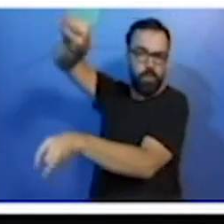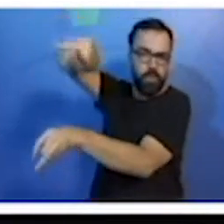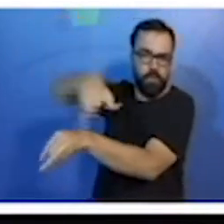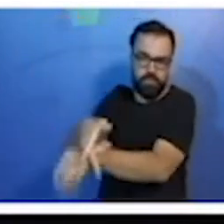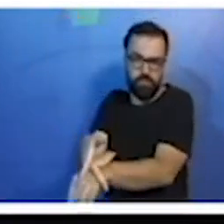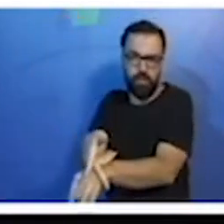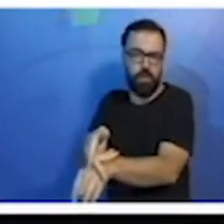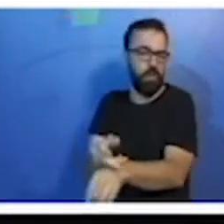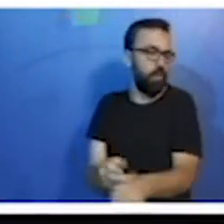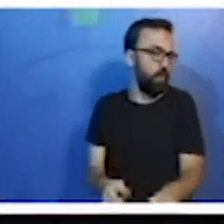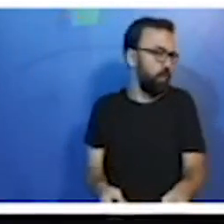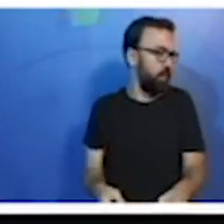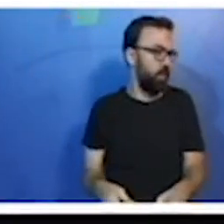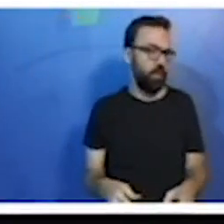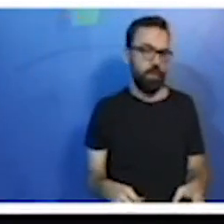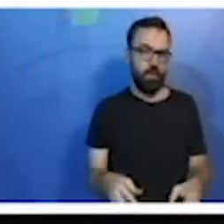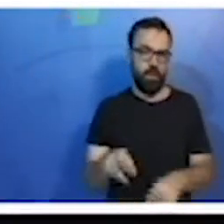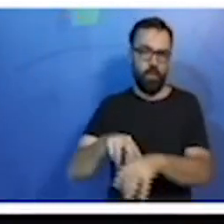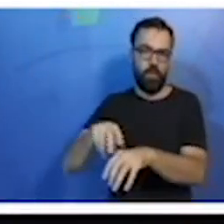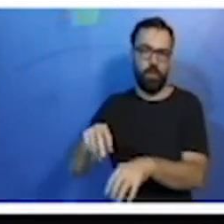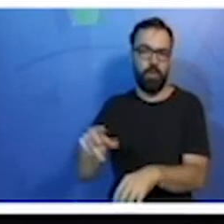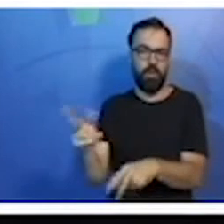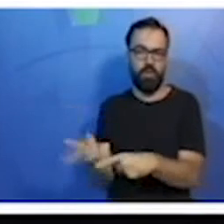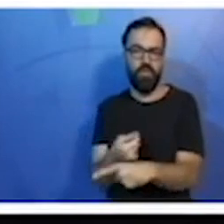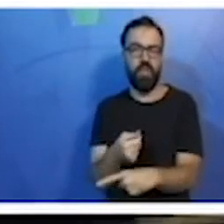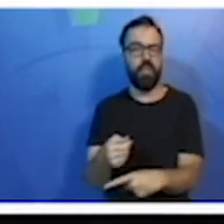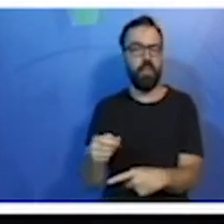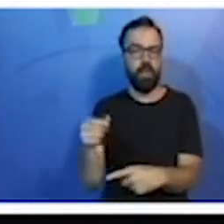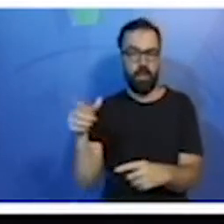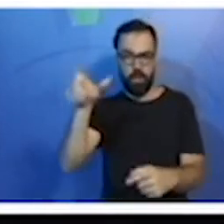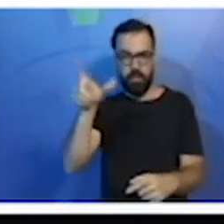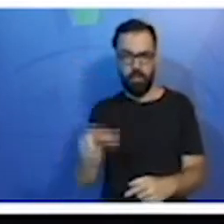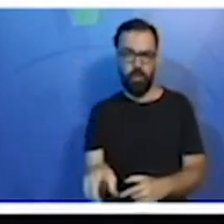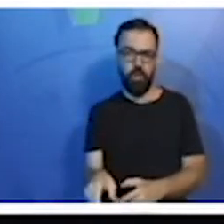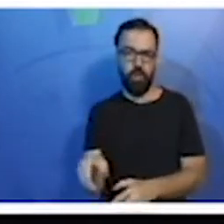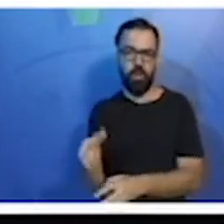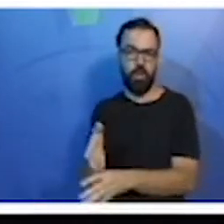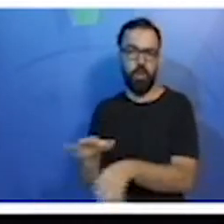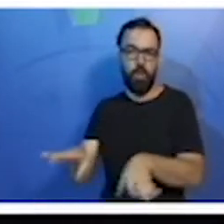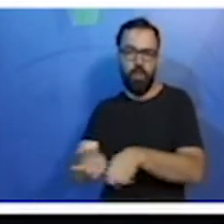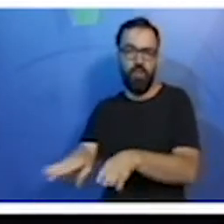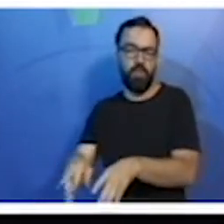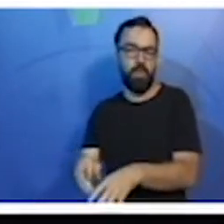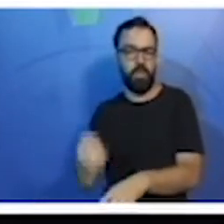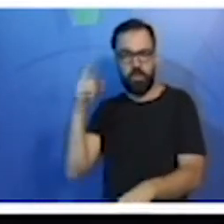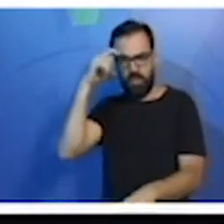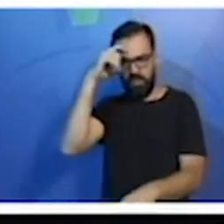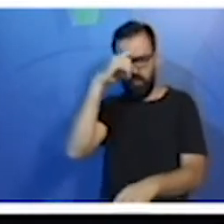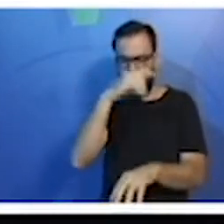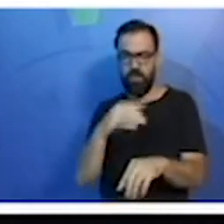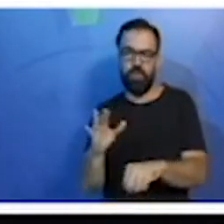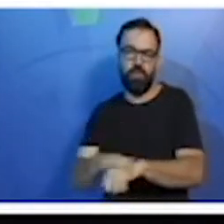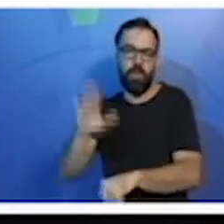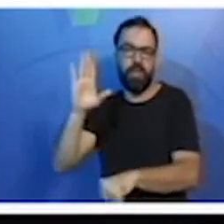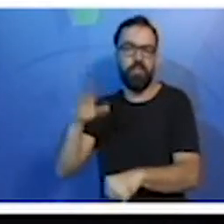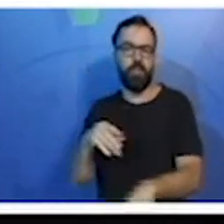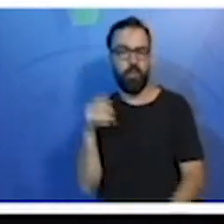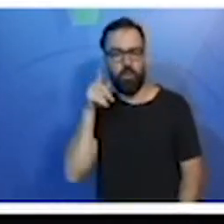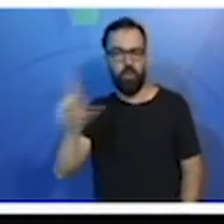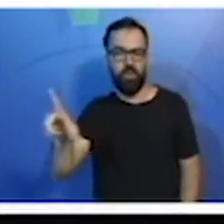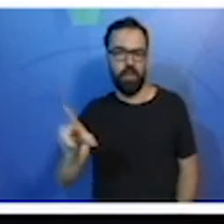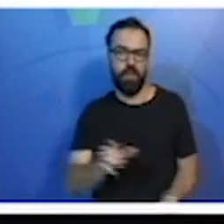aquele competidor que realizar essas manobras com maior destreza possível então são em pistas construídas né geralmente em zona urbana